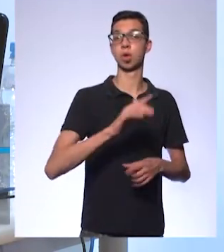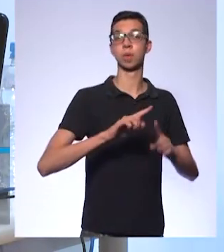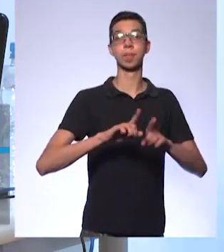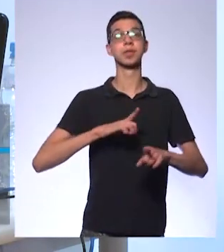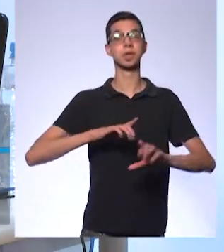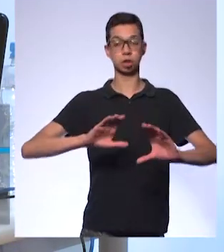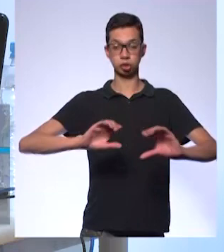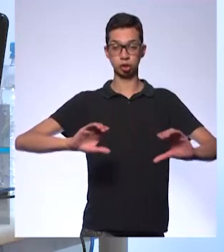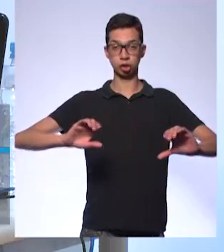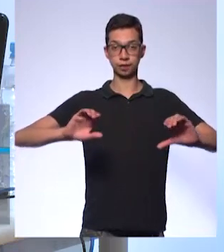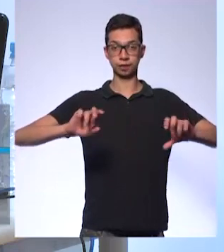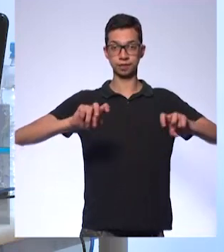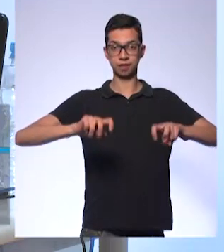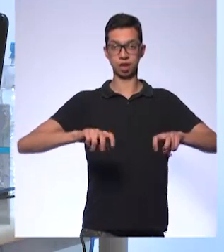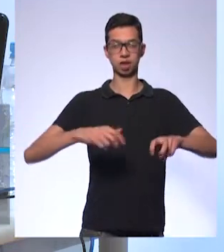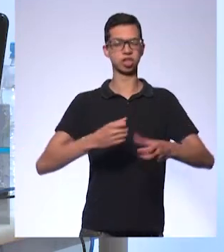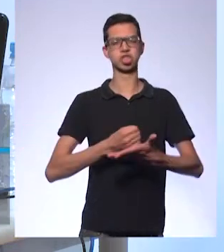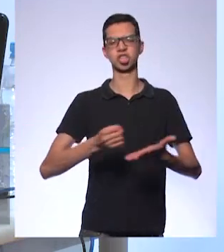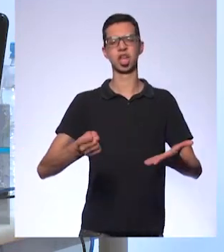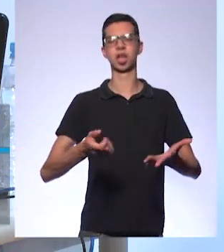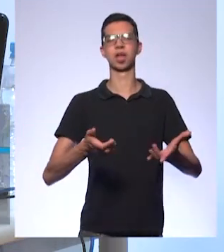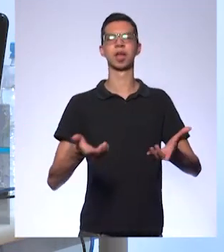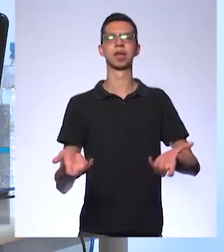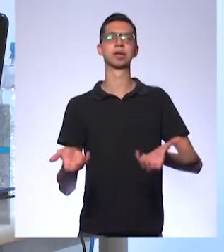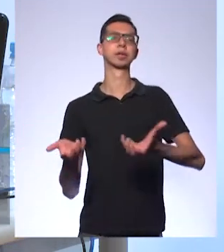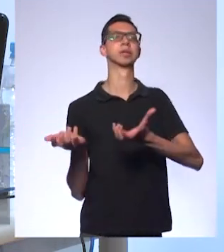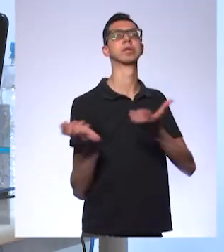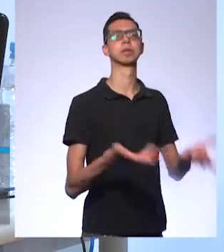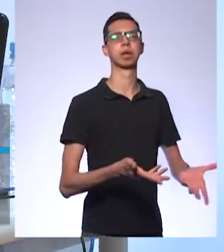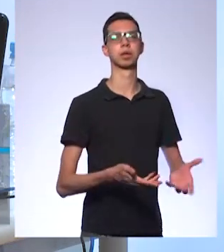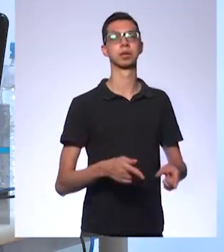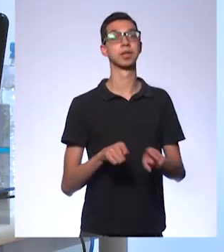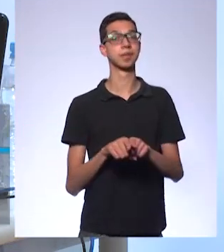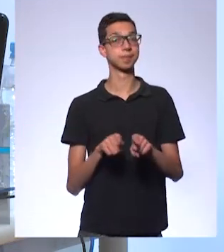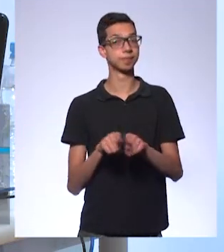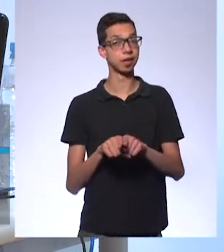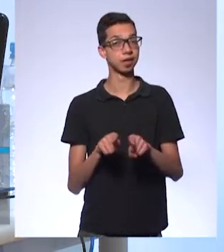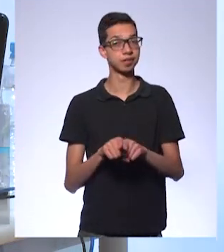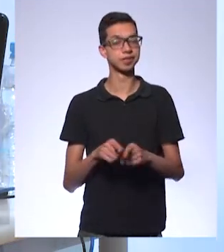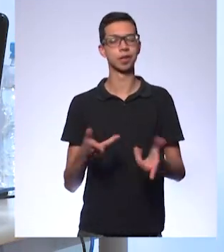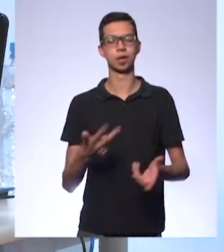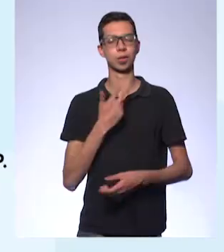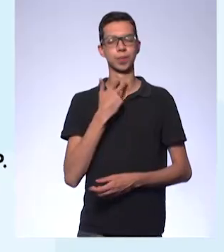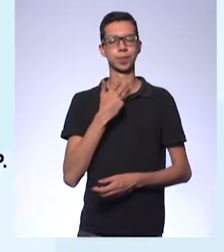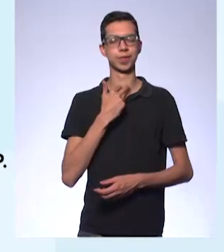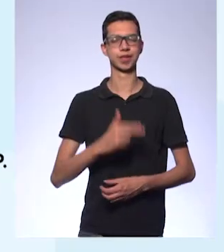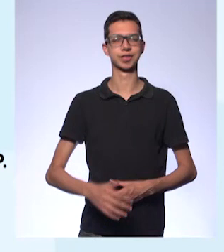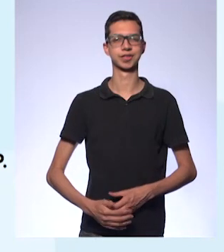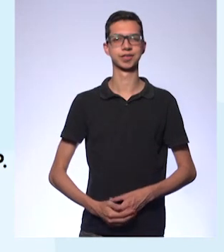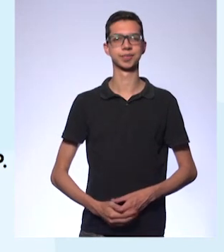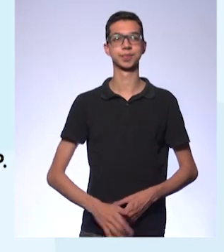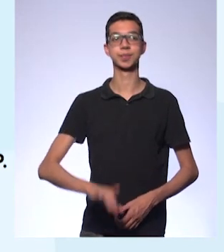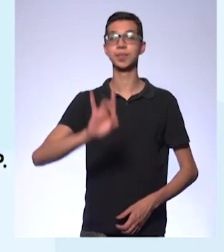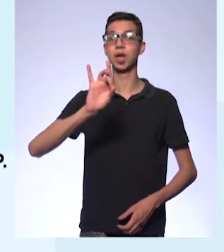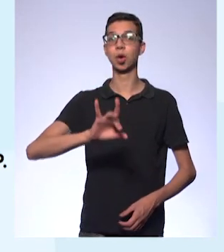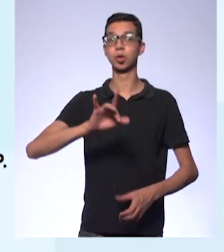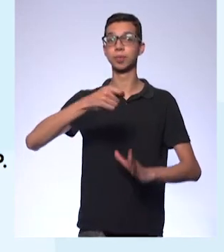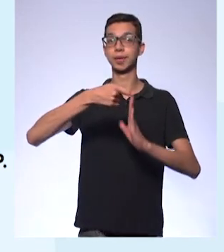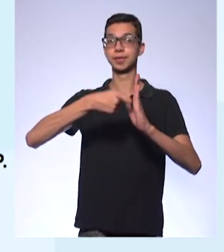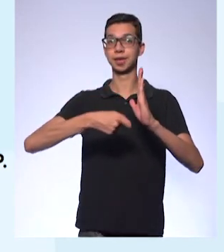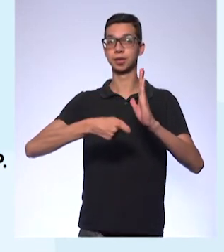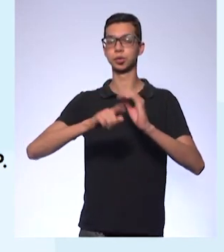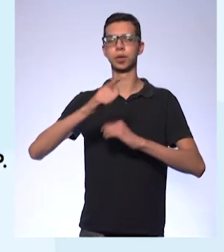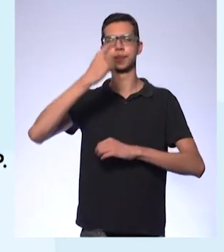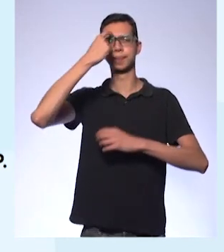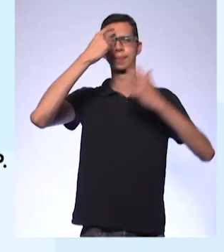já era, tchau. É verdade, Não é pode, verdade. gente. E aí a última sobre o texto. O que você pensa sobre as